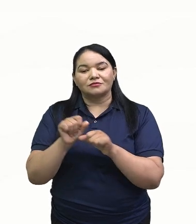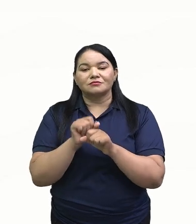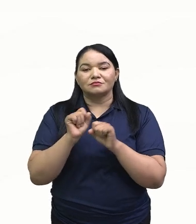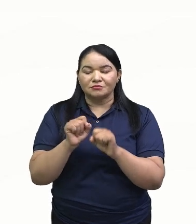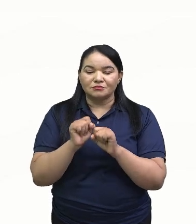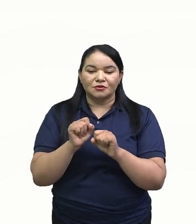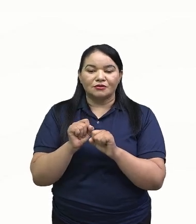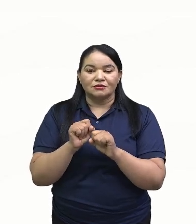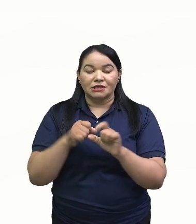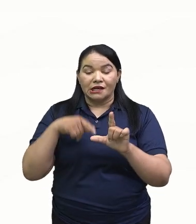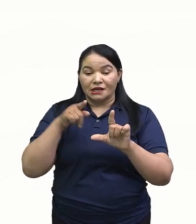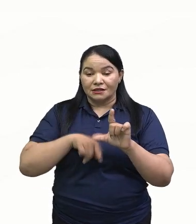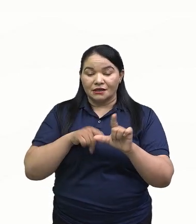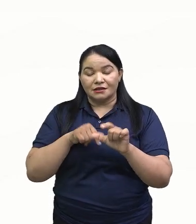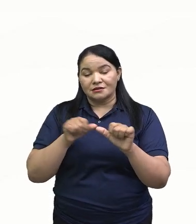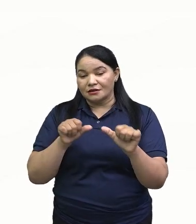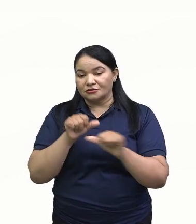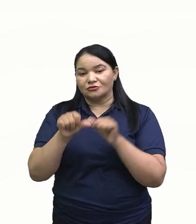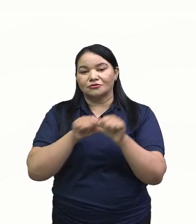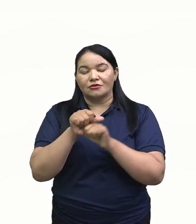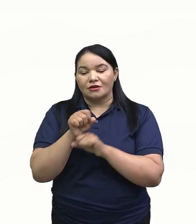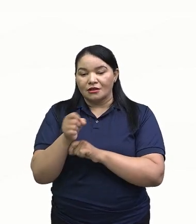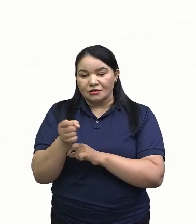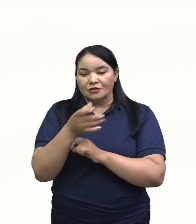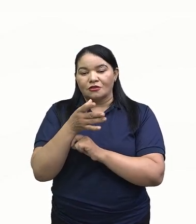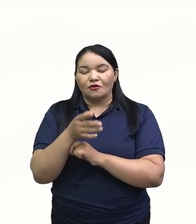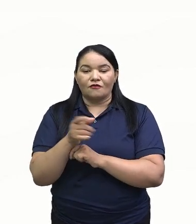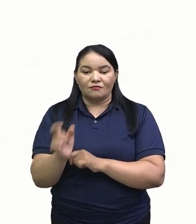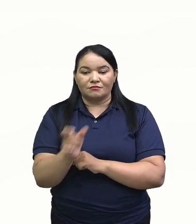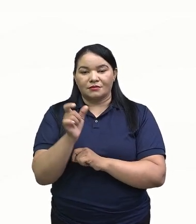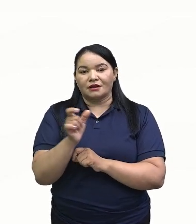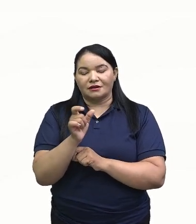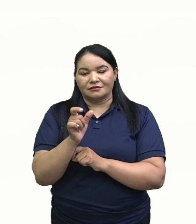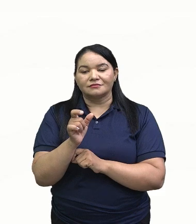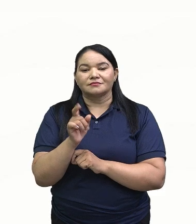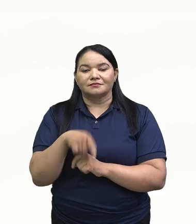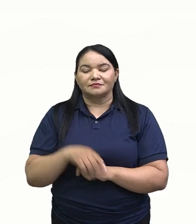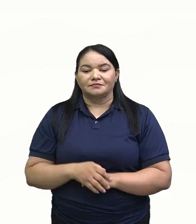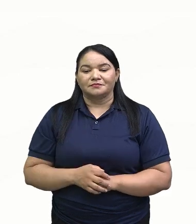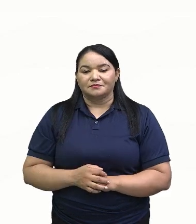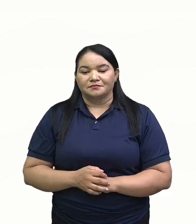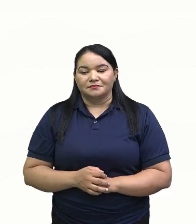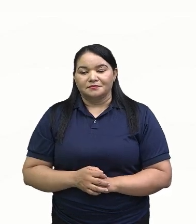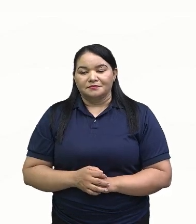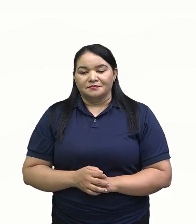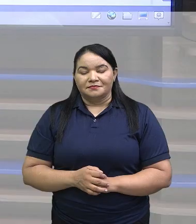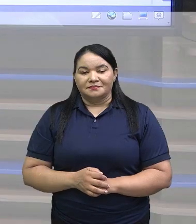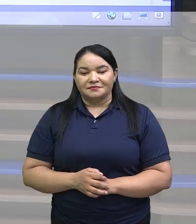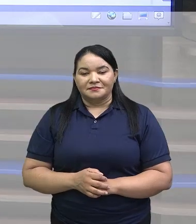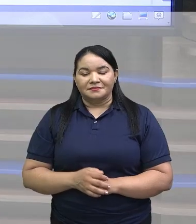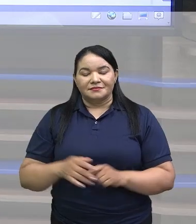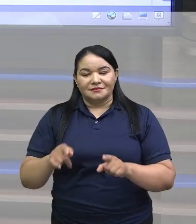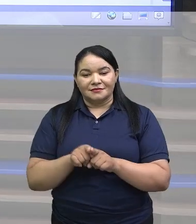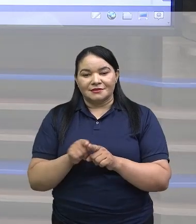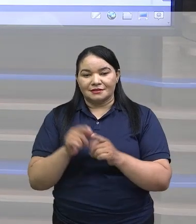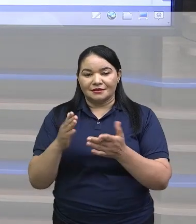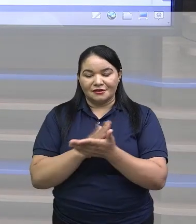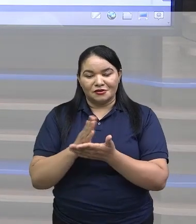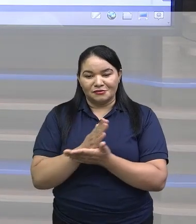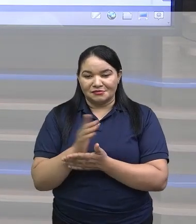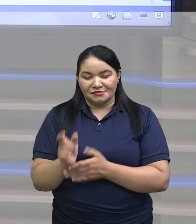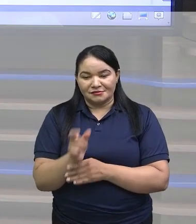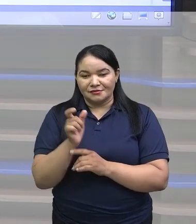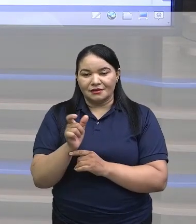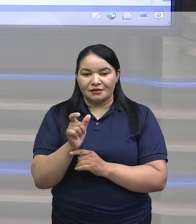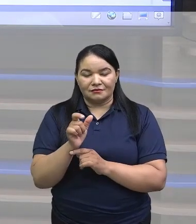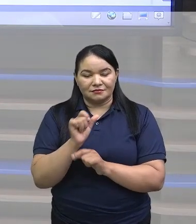outras para justamente ela dar lugar a uma nova palavra. Então, há palavras que